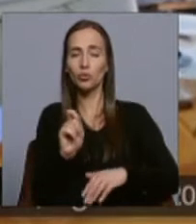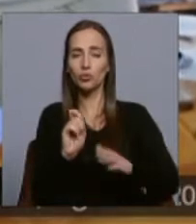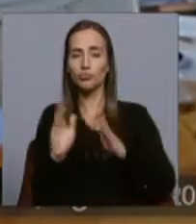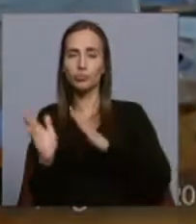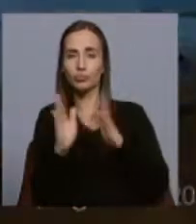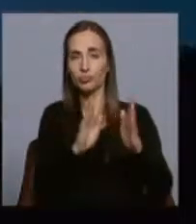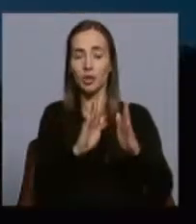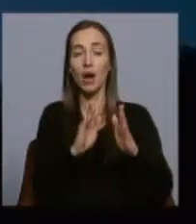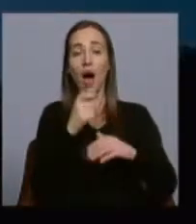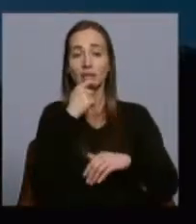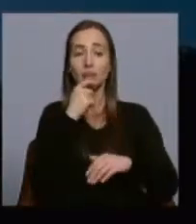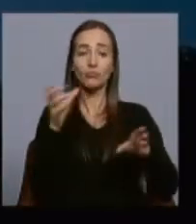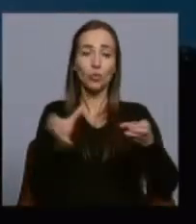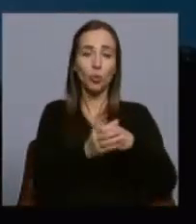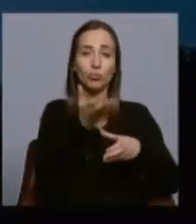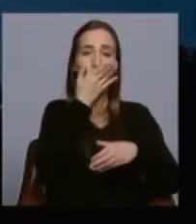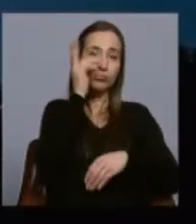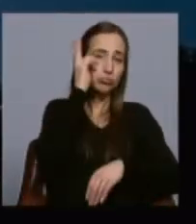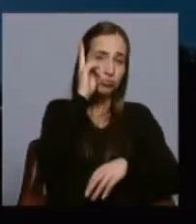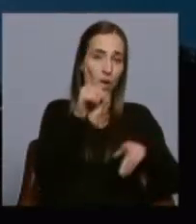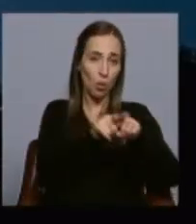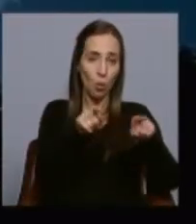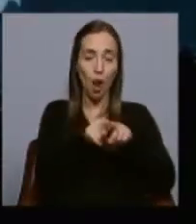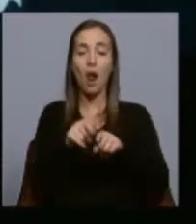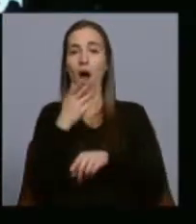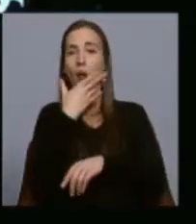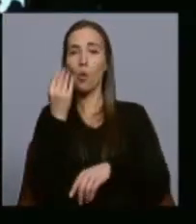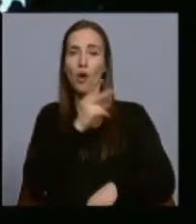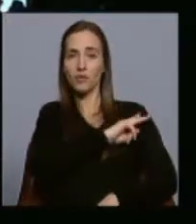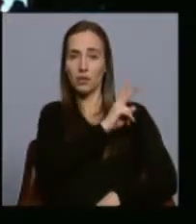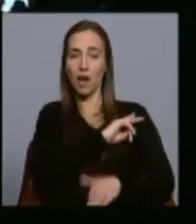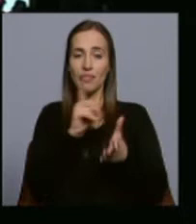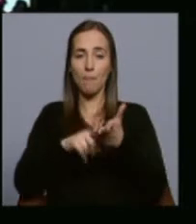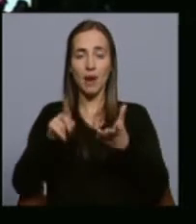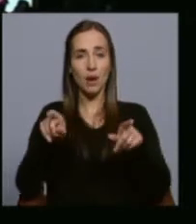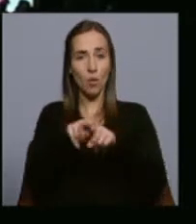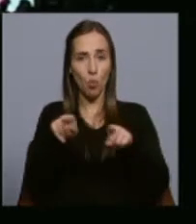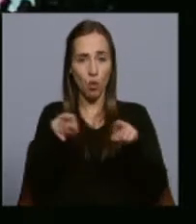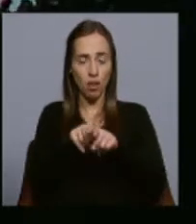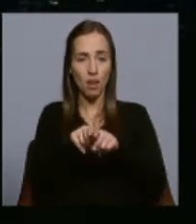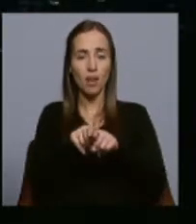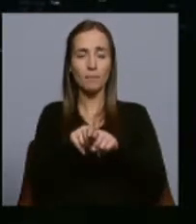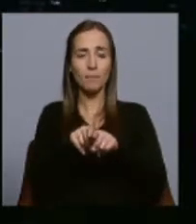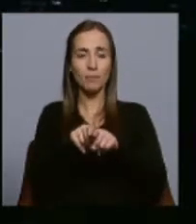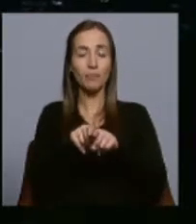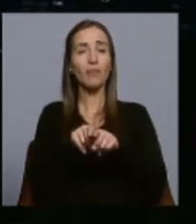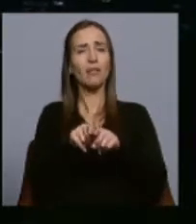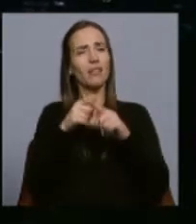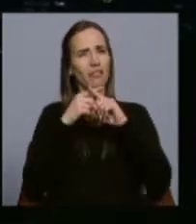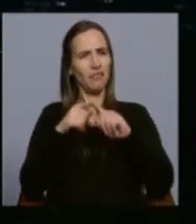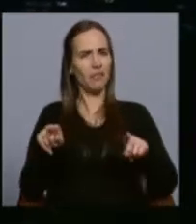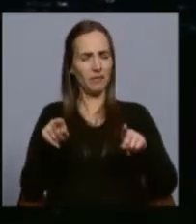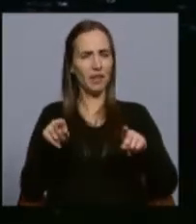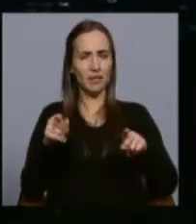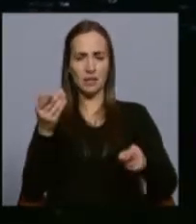nas comunidades indígenas como dos estudantes universitários de Seattle. Sendo que esta diferença é muito